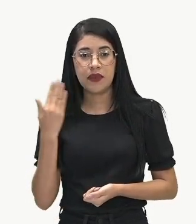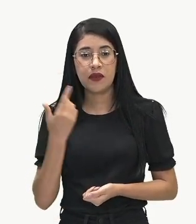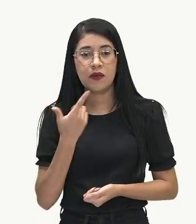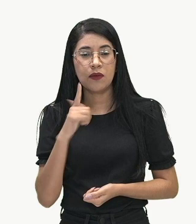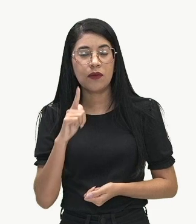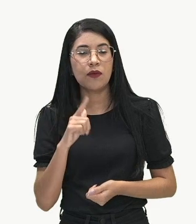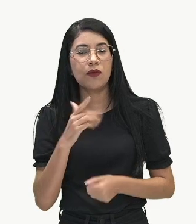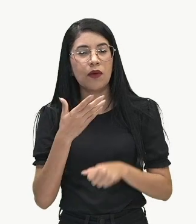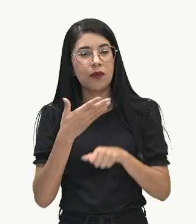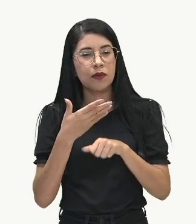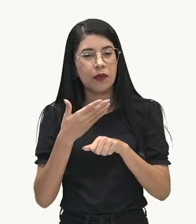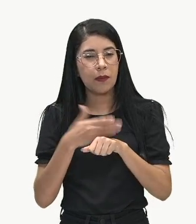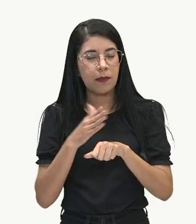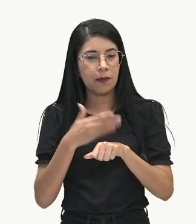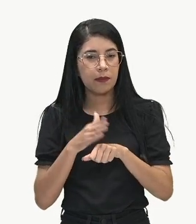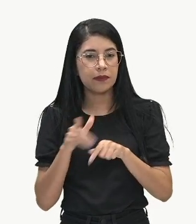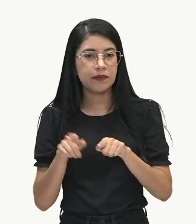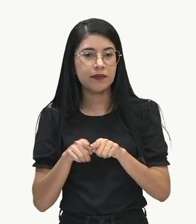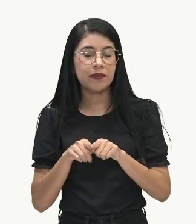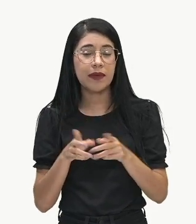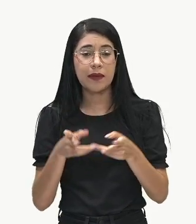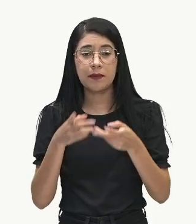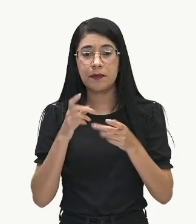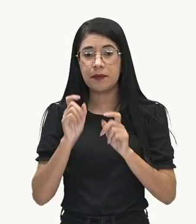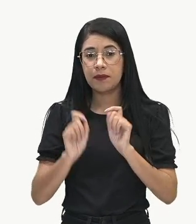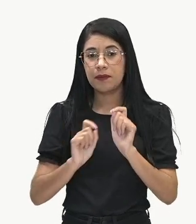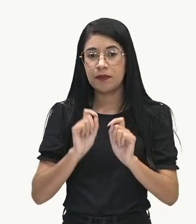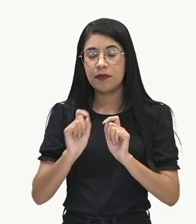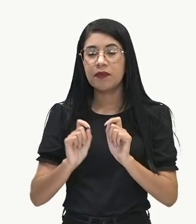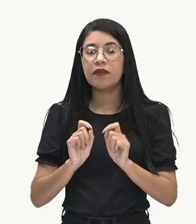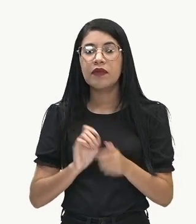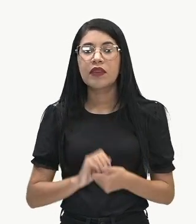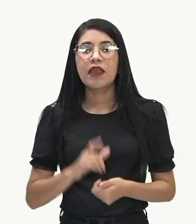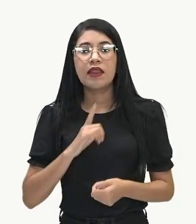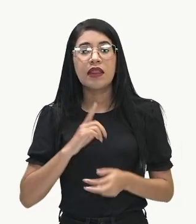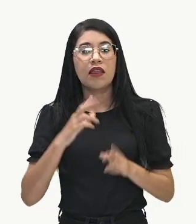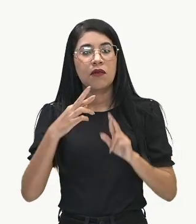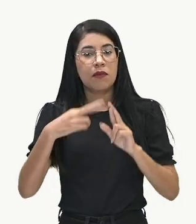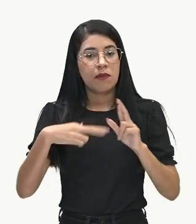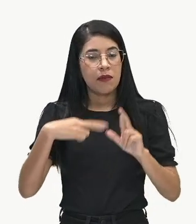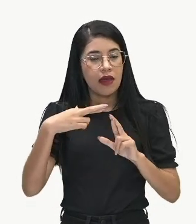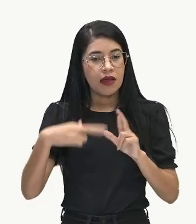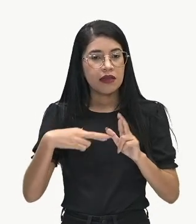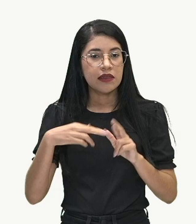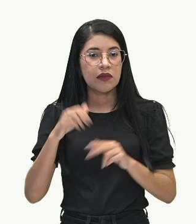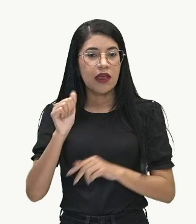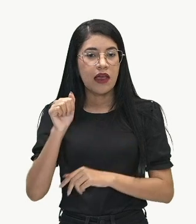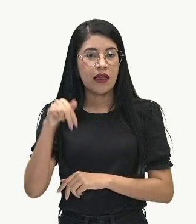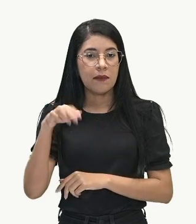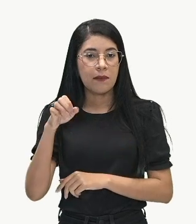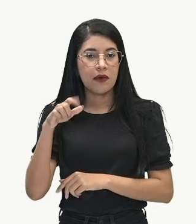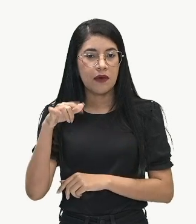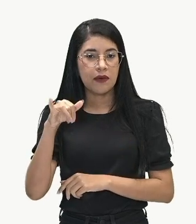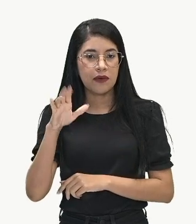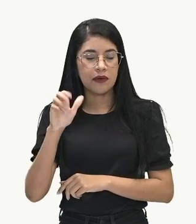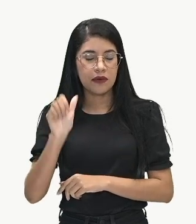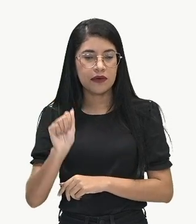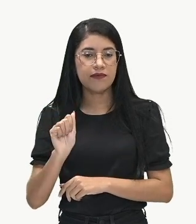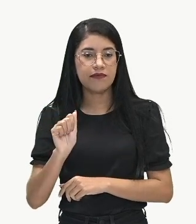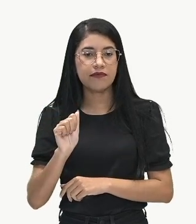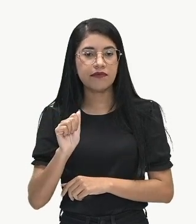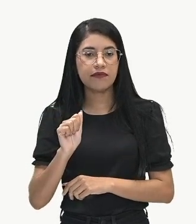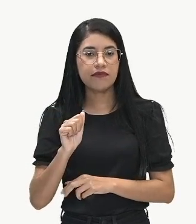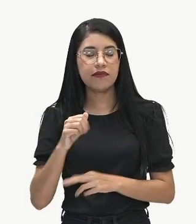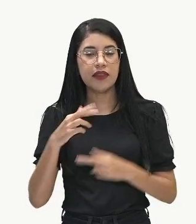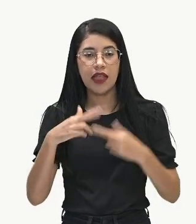aplicação. Note novamente que eu tenho uma reação aí, a síntese de amônia, e aí tá a reação de amônia